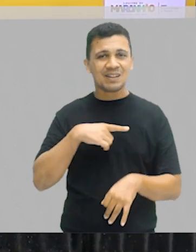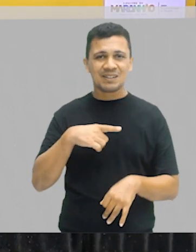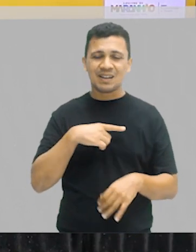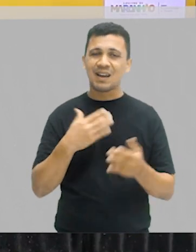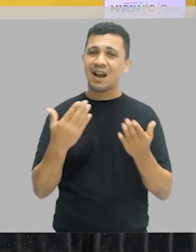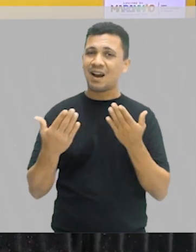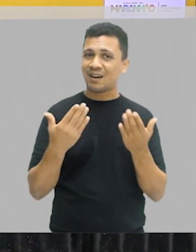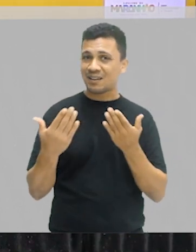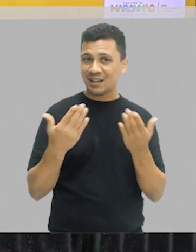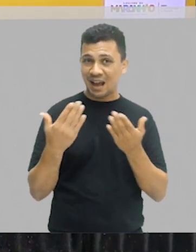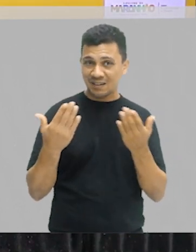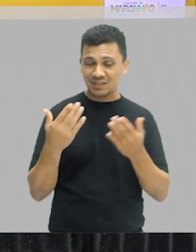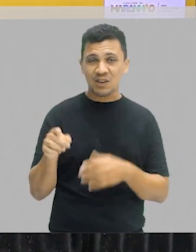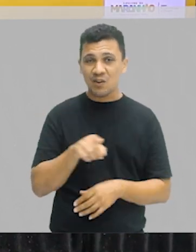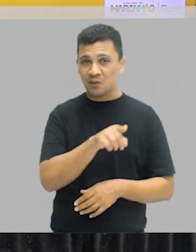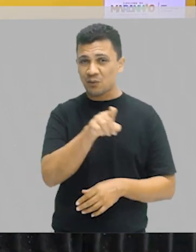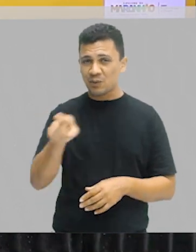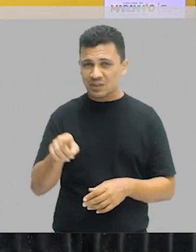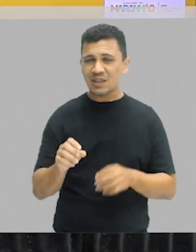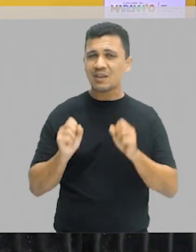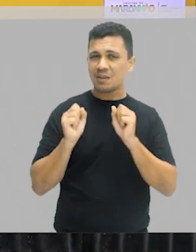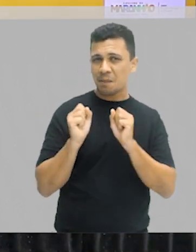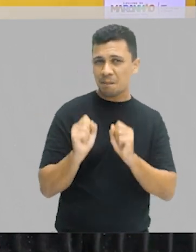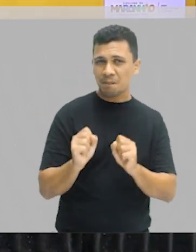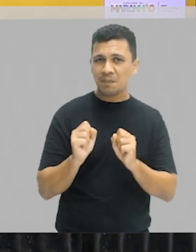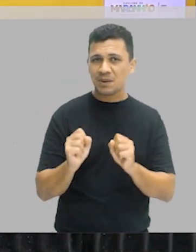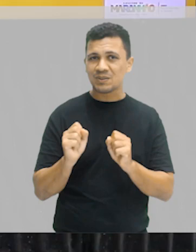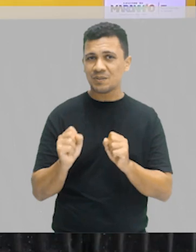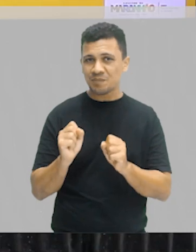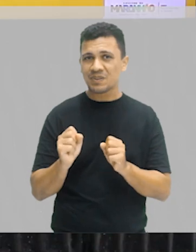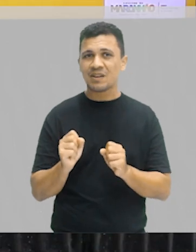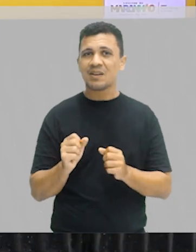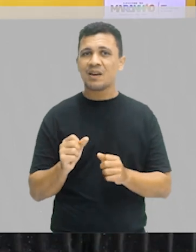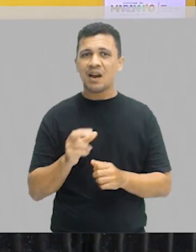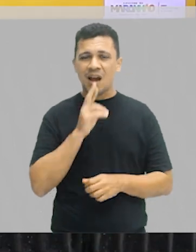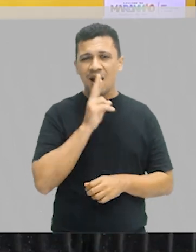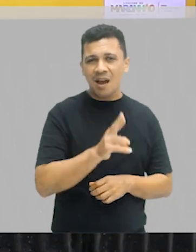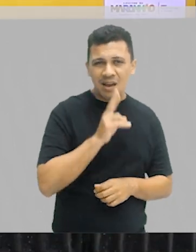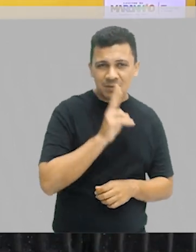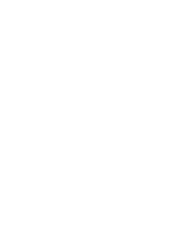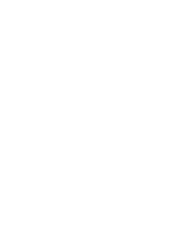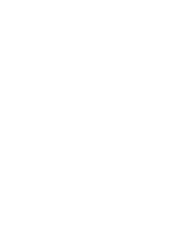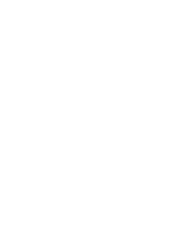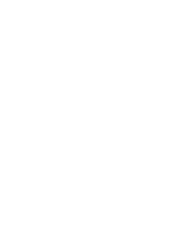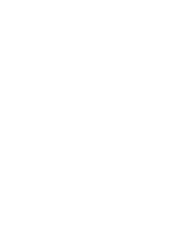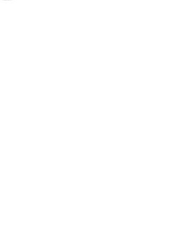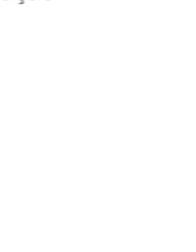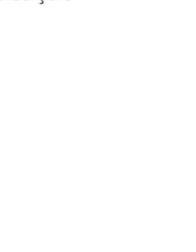análise para que você possa, a partir daí, fazer as próximas questões que virão.